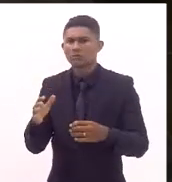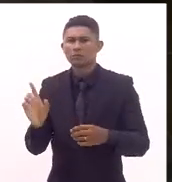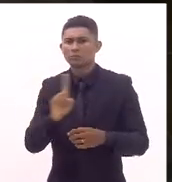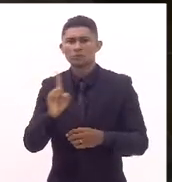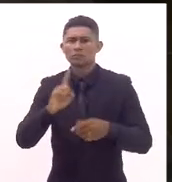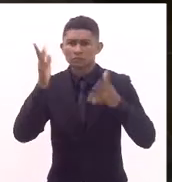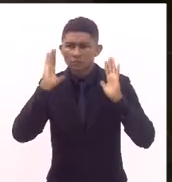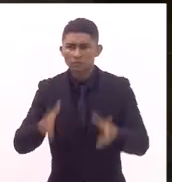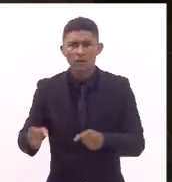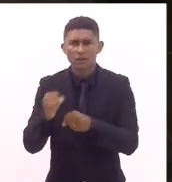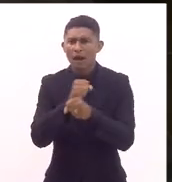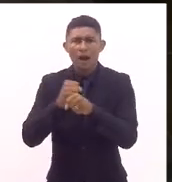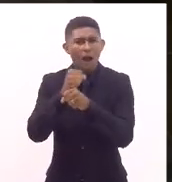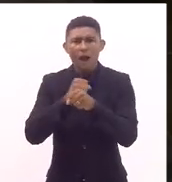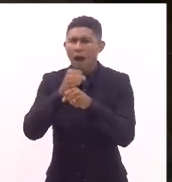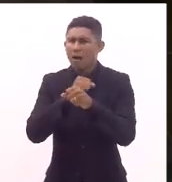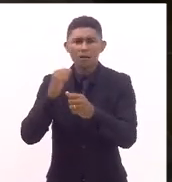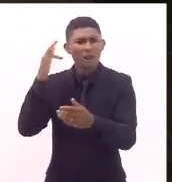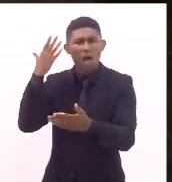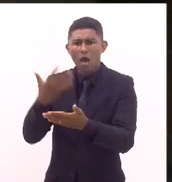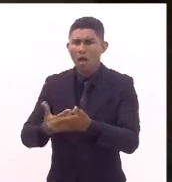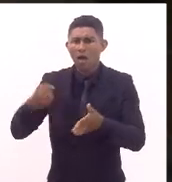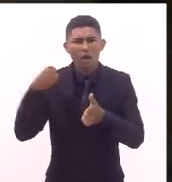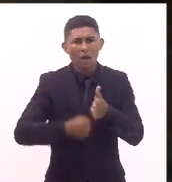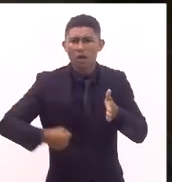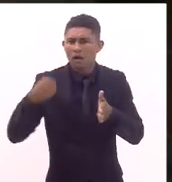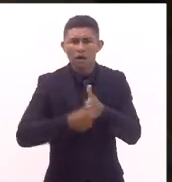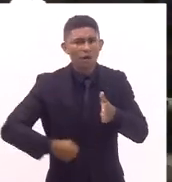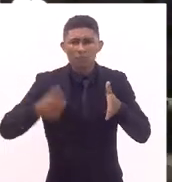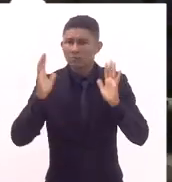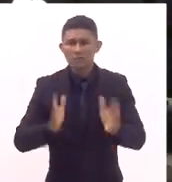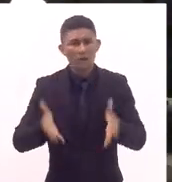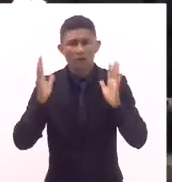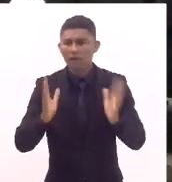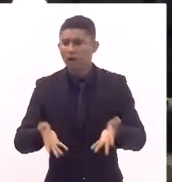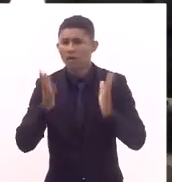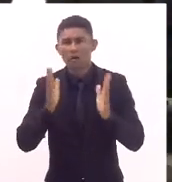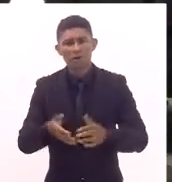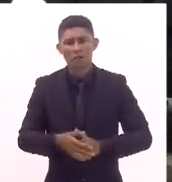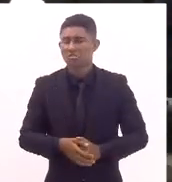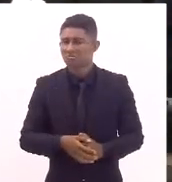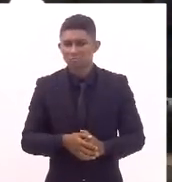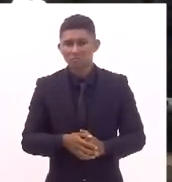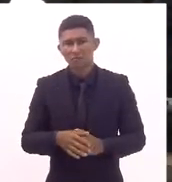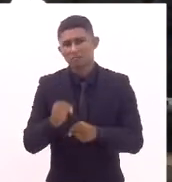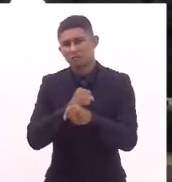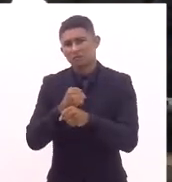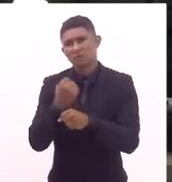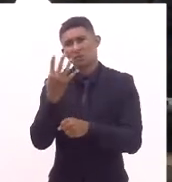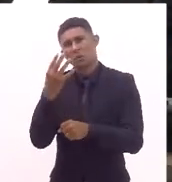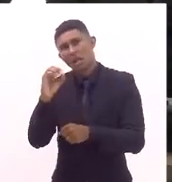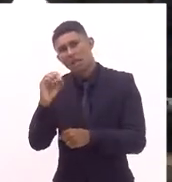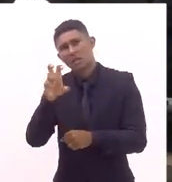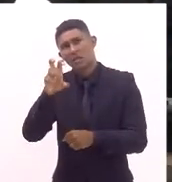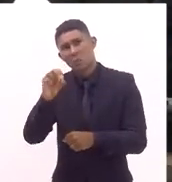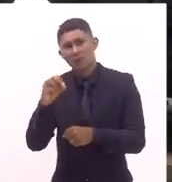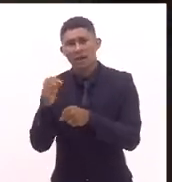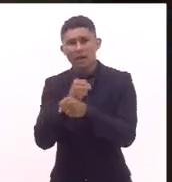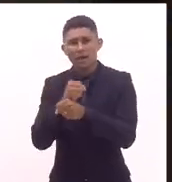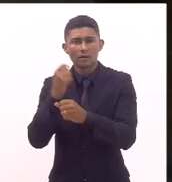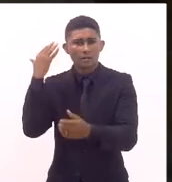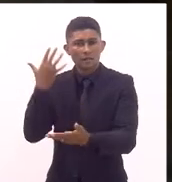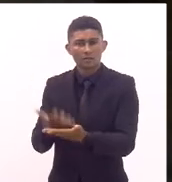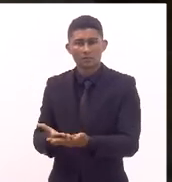fez a 300 coisas que a gente já vendi coisas que a gente já fez a 40 50 anos atrás